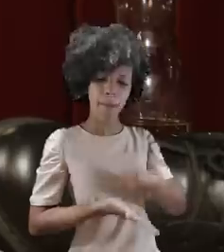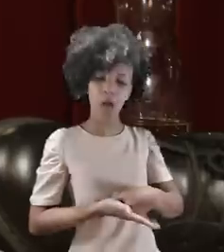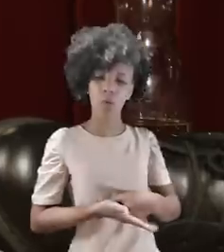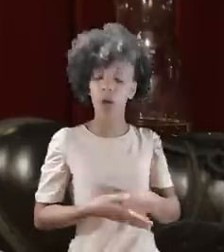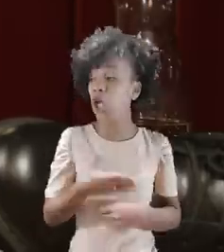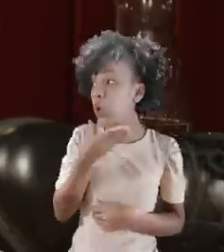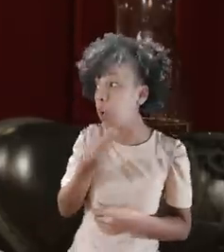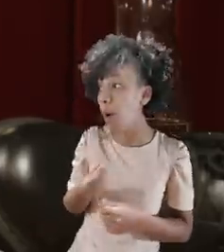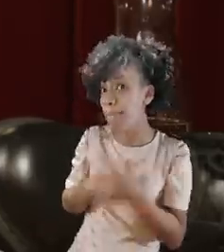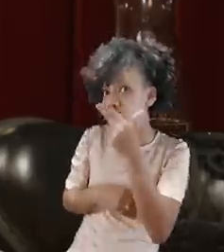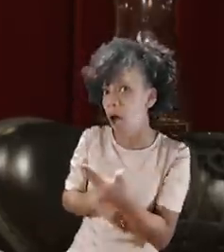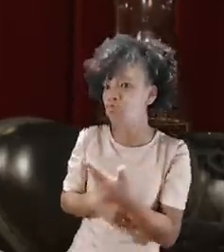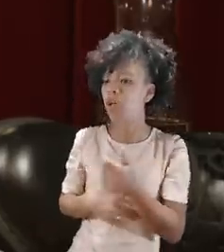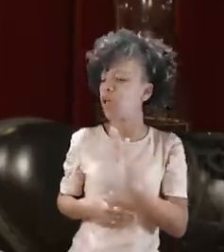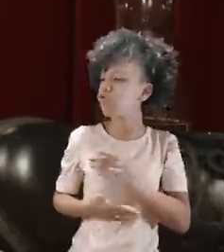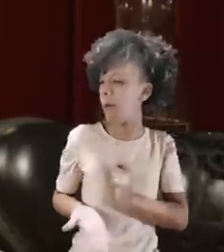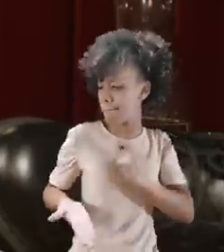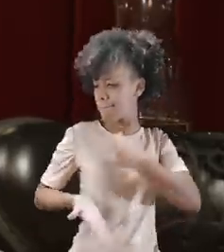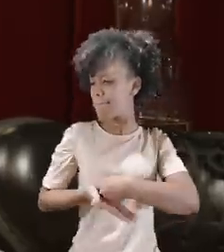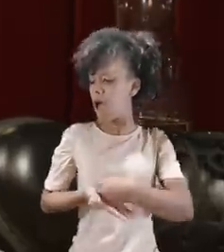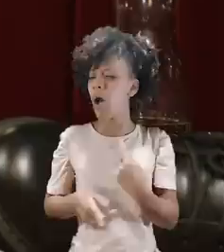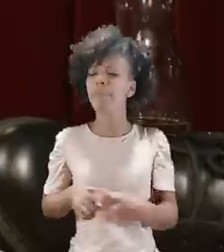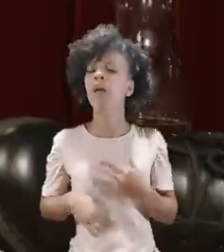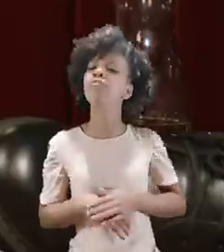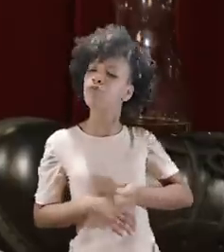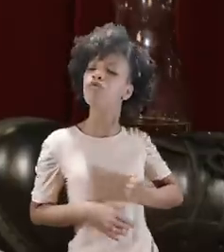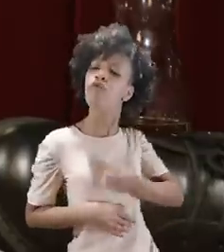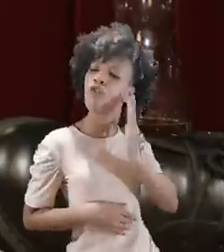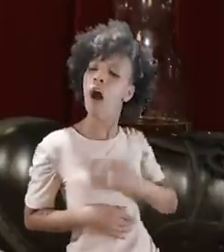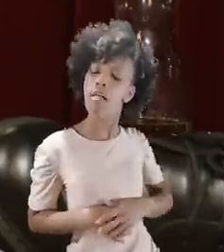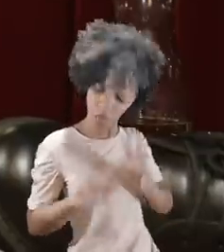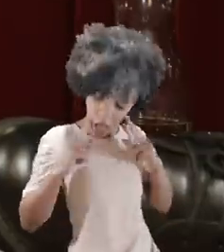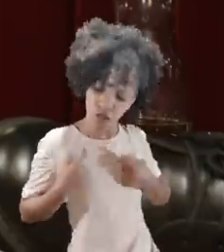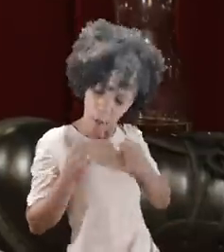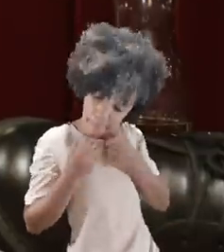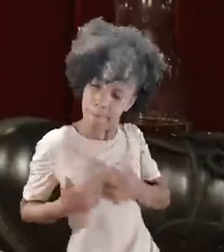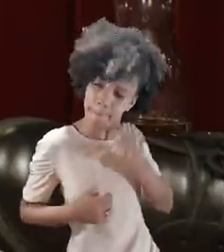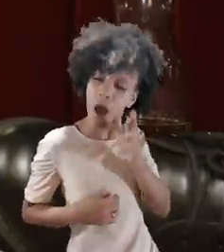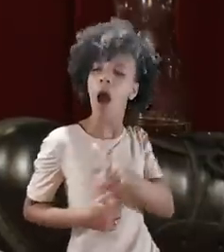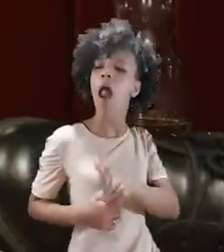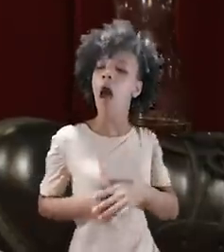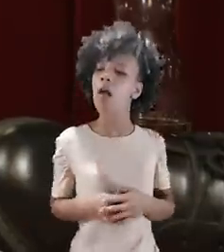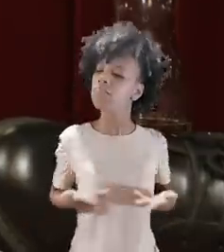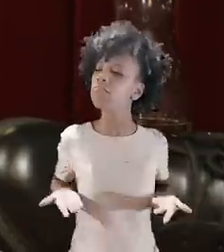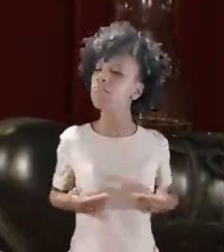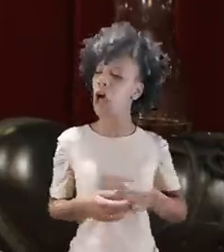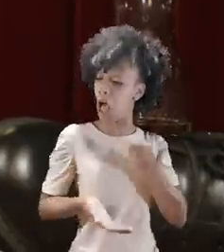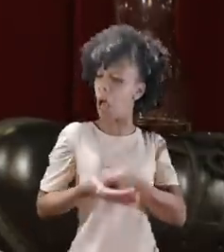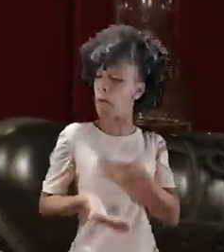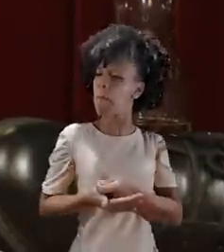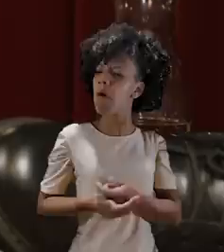banco e um cara ele já acha que ele se banca porque o cara falou sou eu sou bom para a gente tem essa coisa